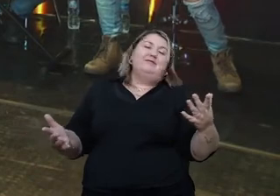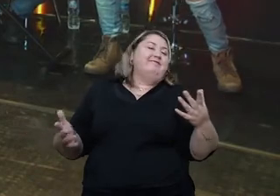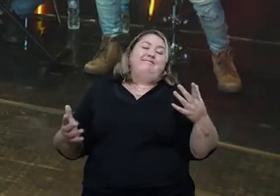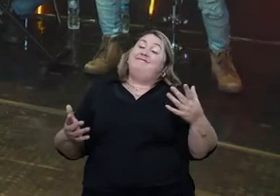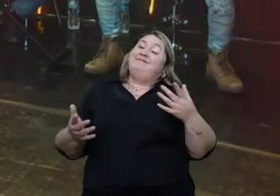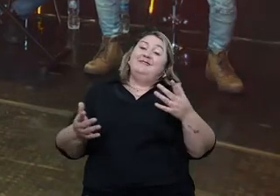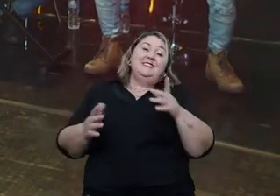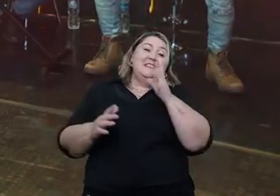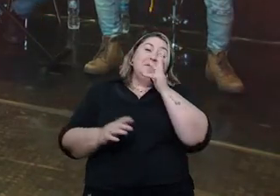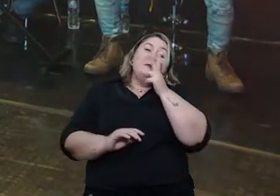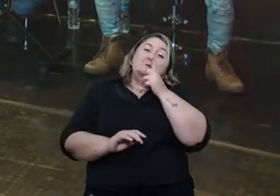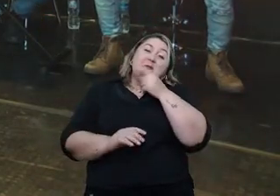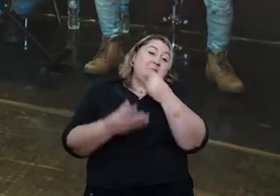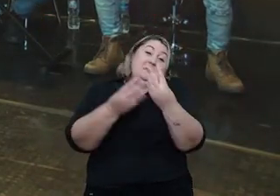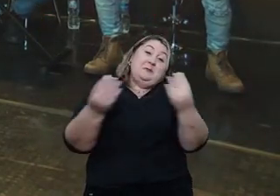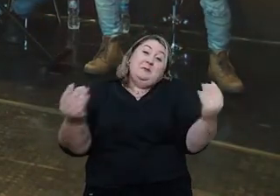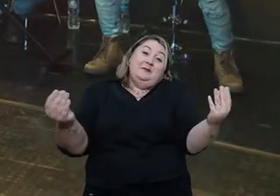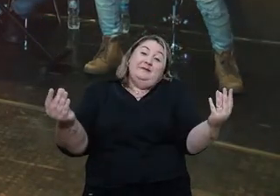É tarde